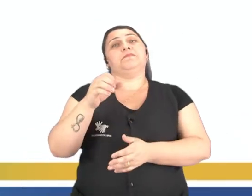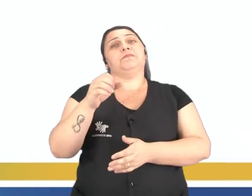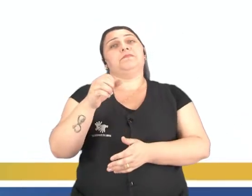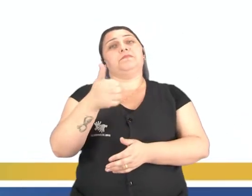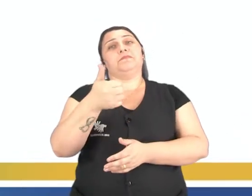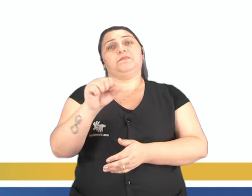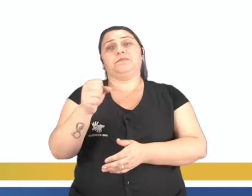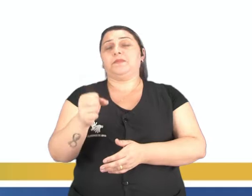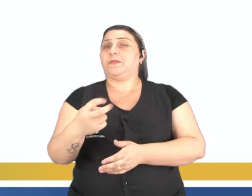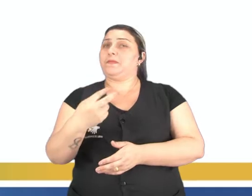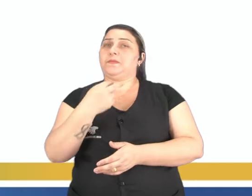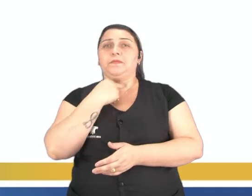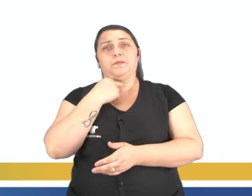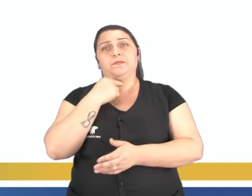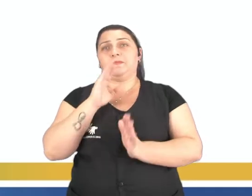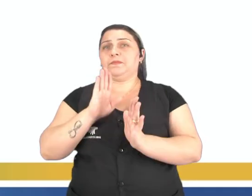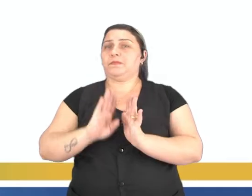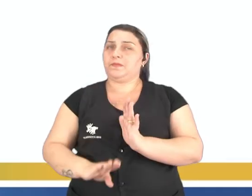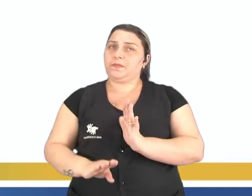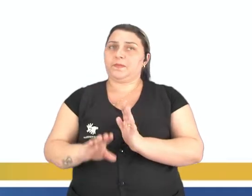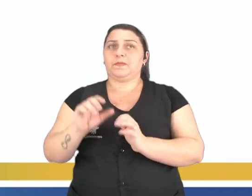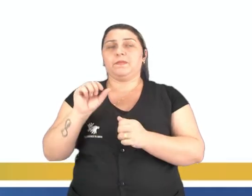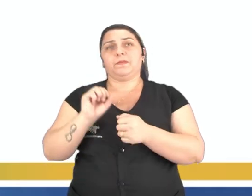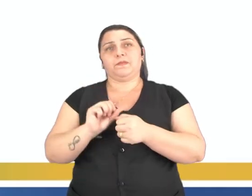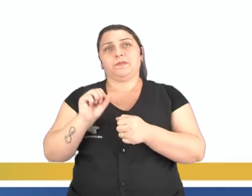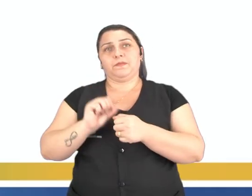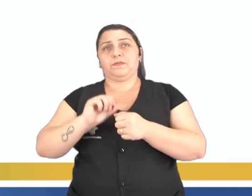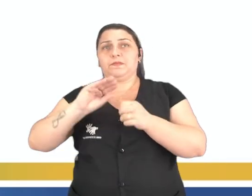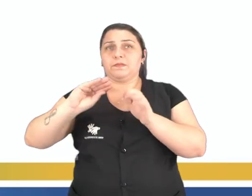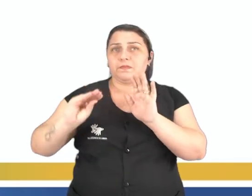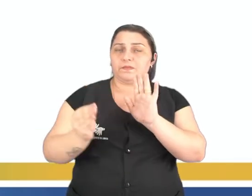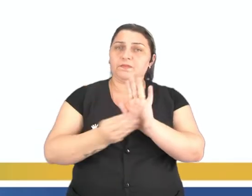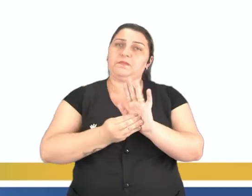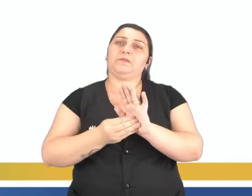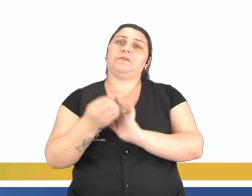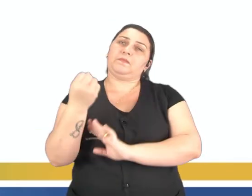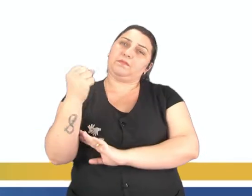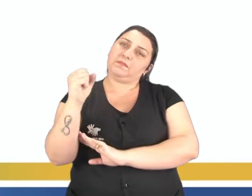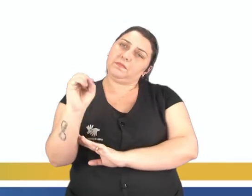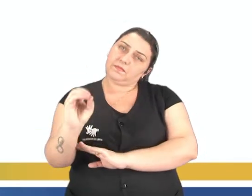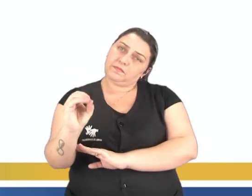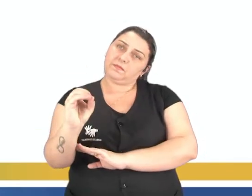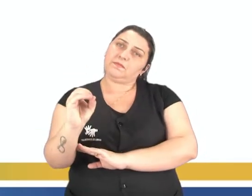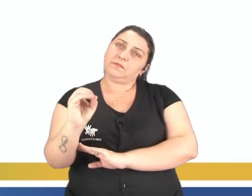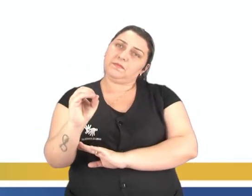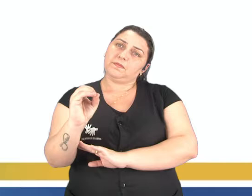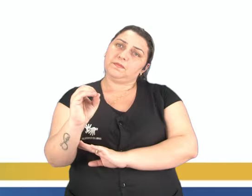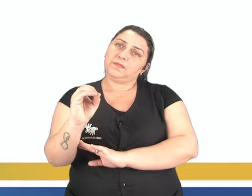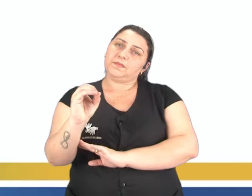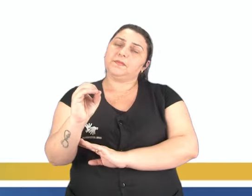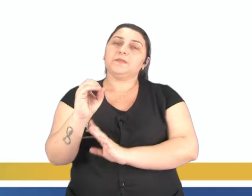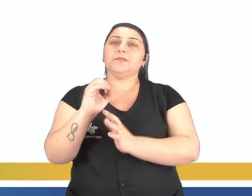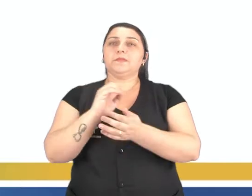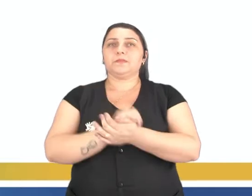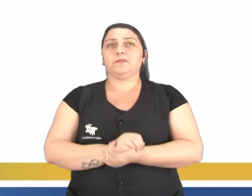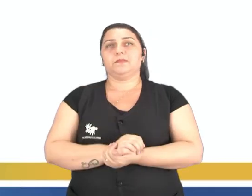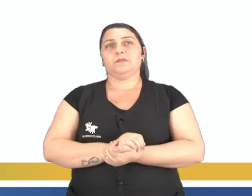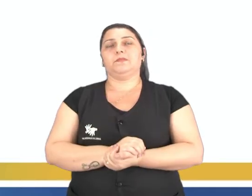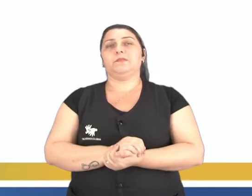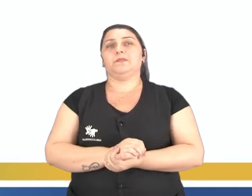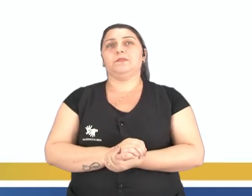não pode ser menor. Então, o que nós vamos fazer? Acrescentar um zero ao lado do 36,